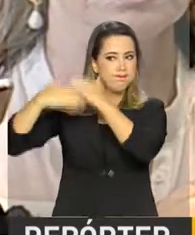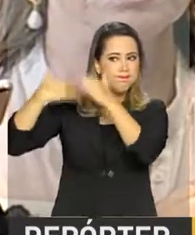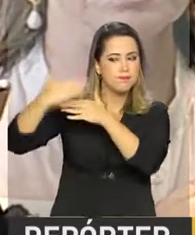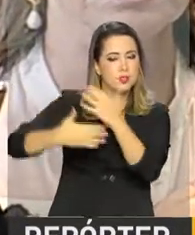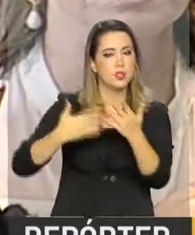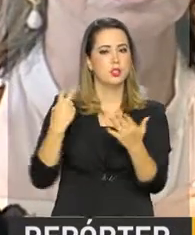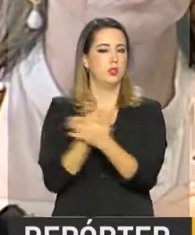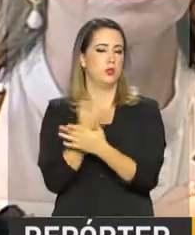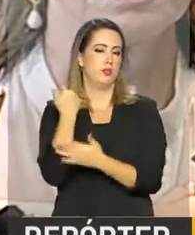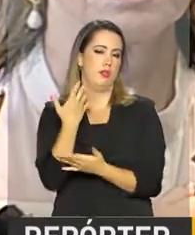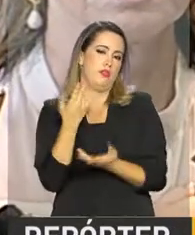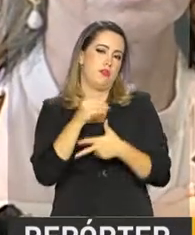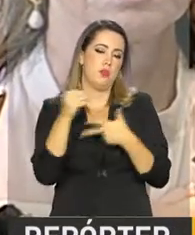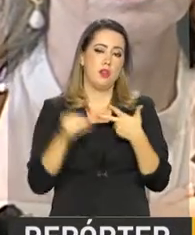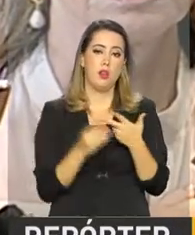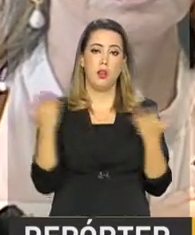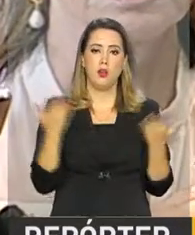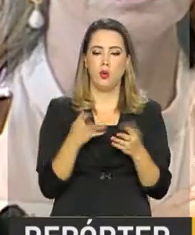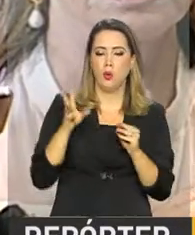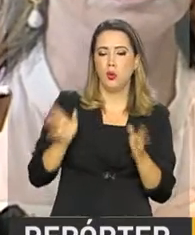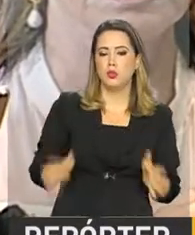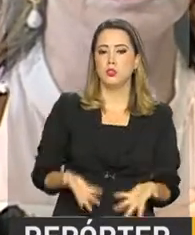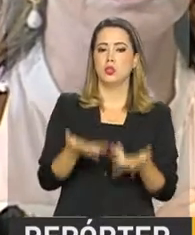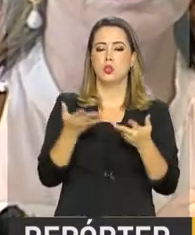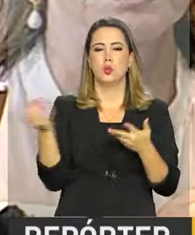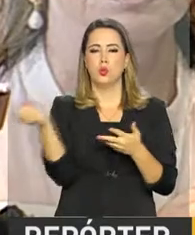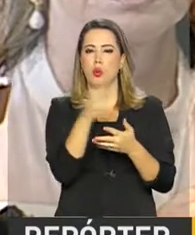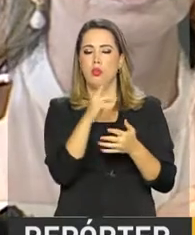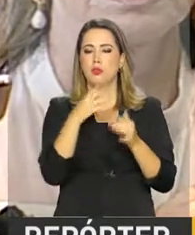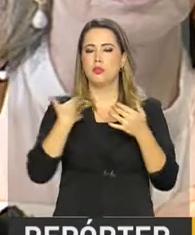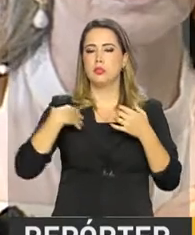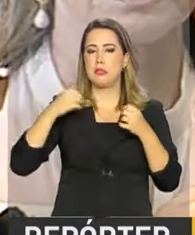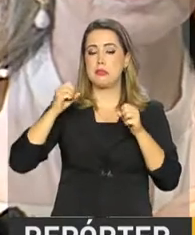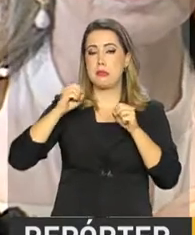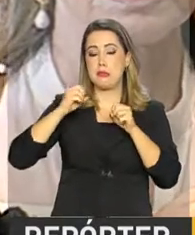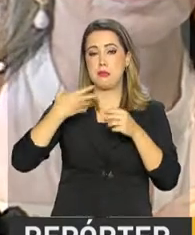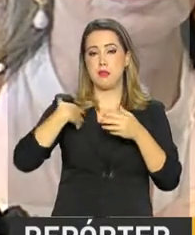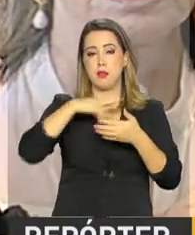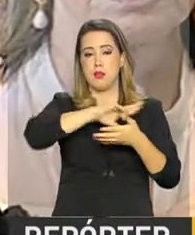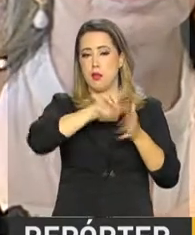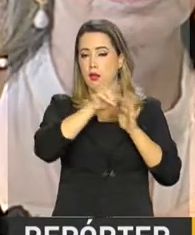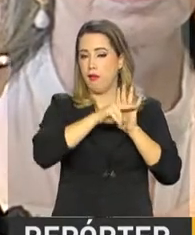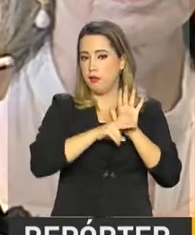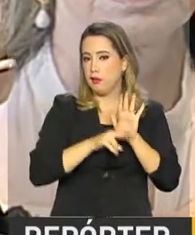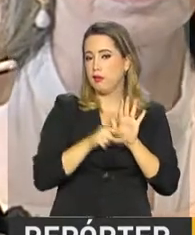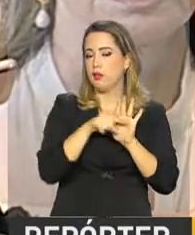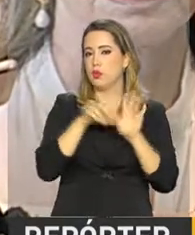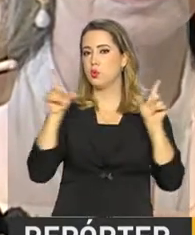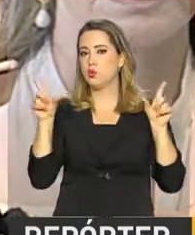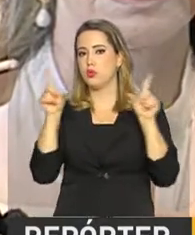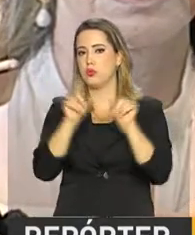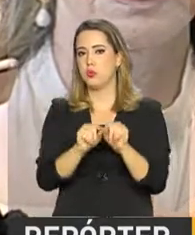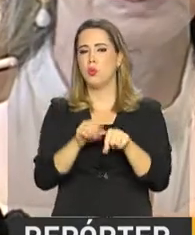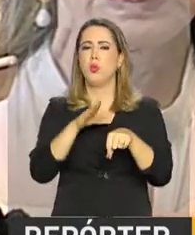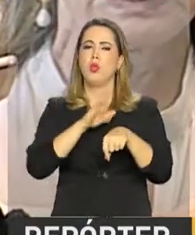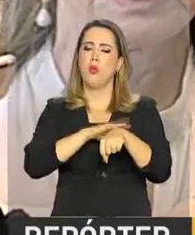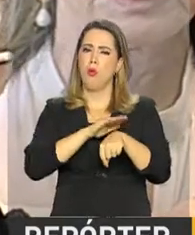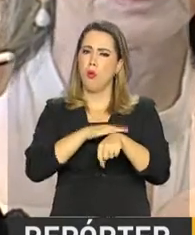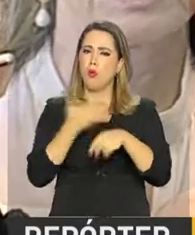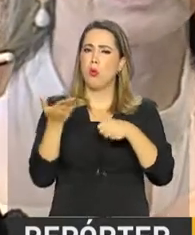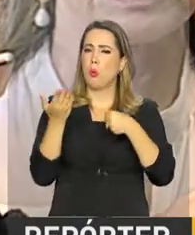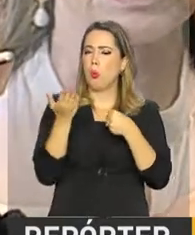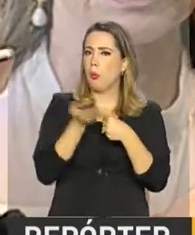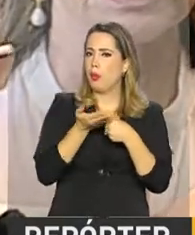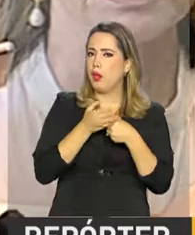Medidas complementares que estão sendo adotadas, eu creio que elas ajudarão a diminuição no médio e longo prazo